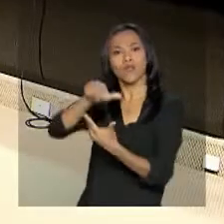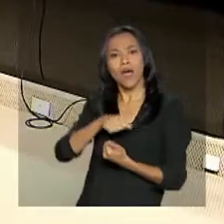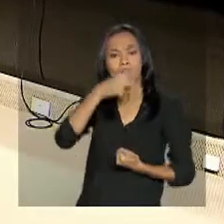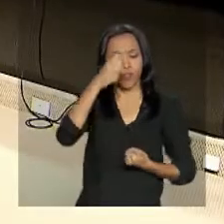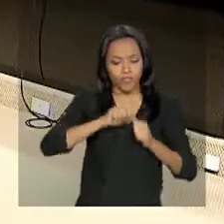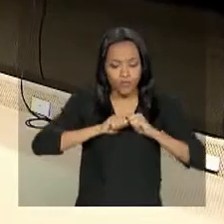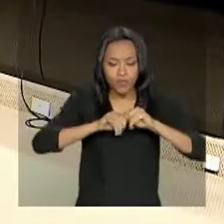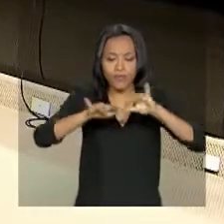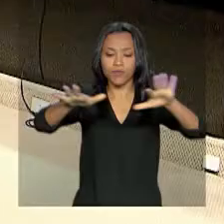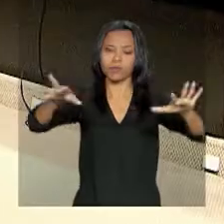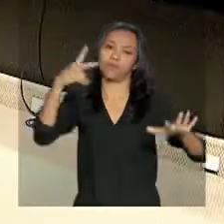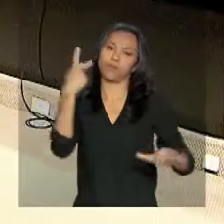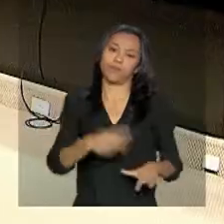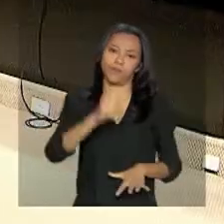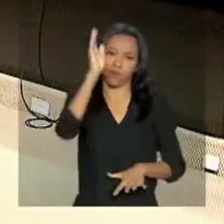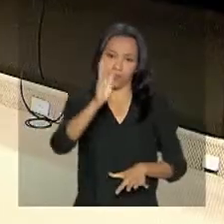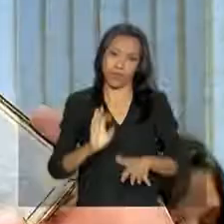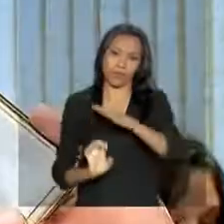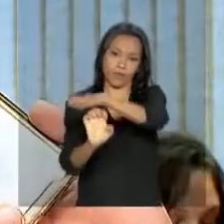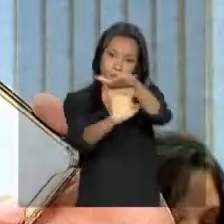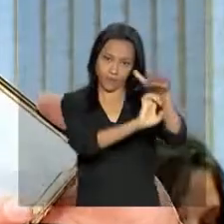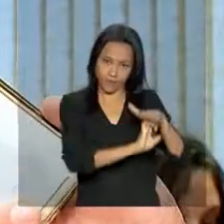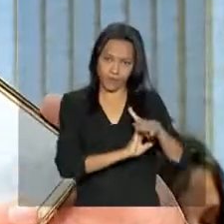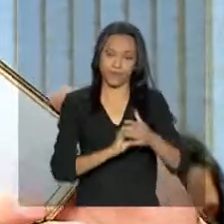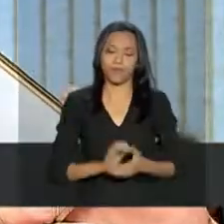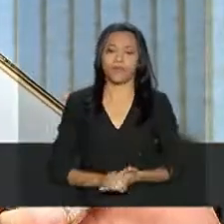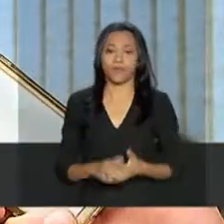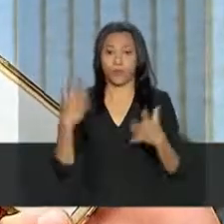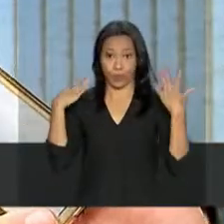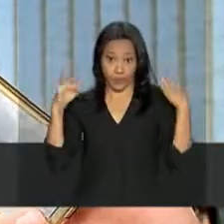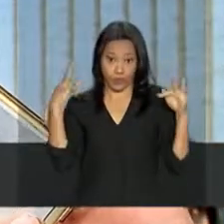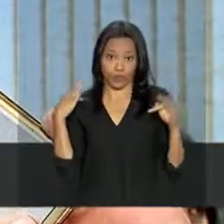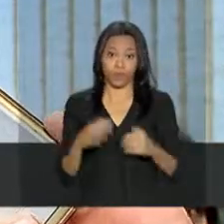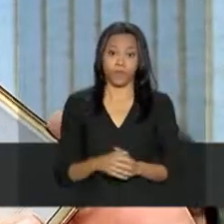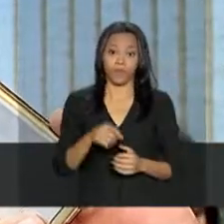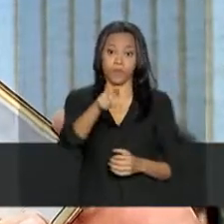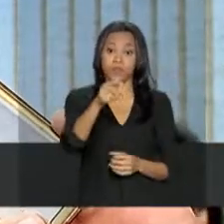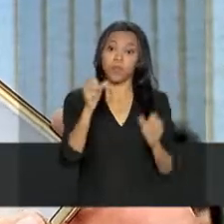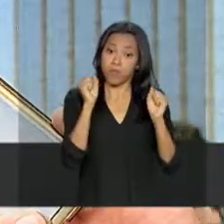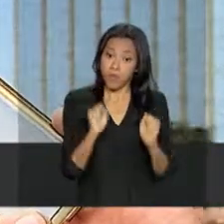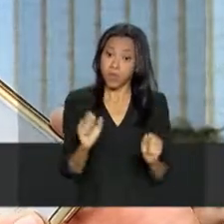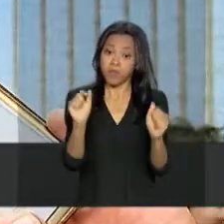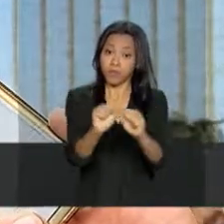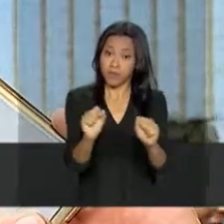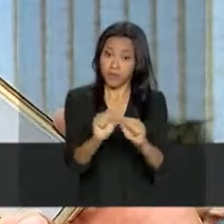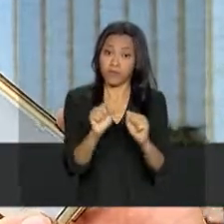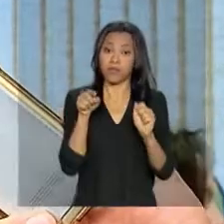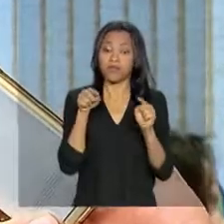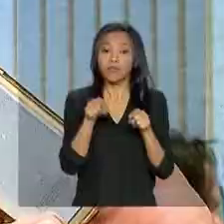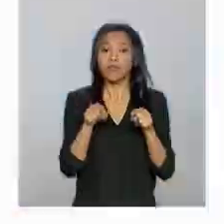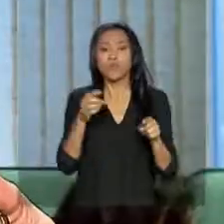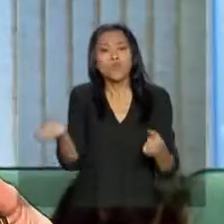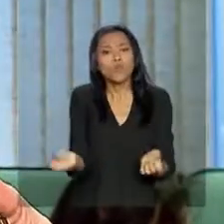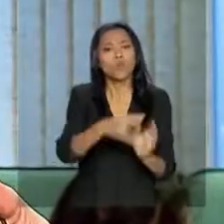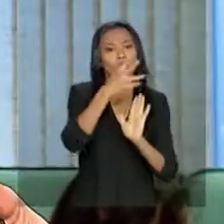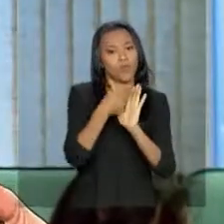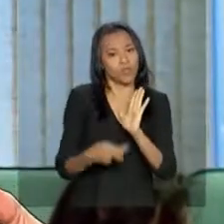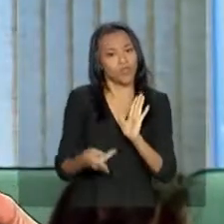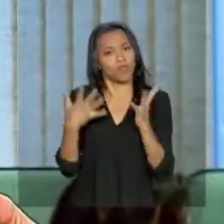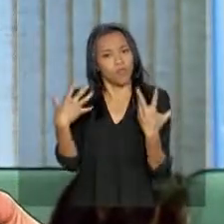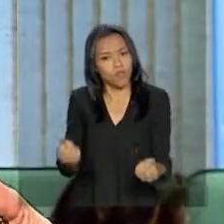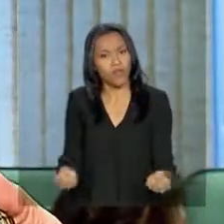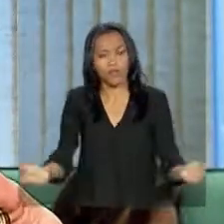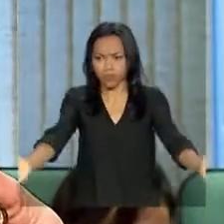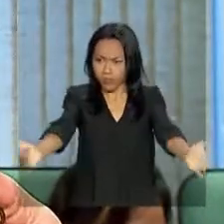entre todas as empresas do ramo de turismo. Podemos fazer dessa expertise um avanço no novo projeto. Vamos juntar a